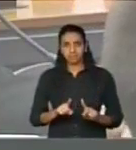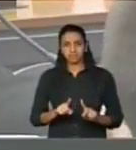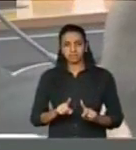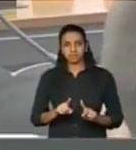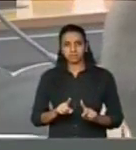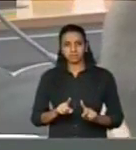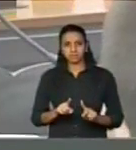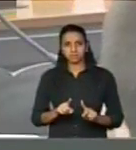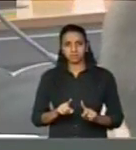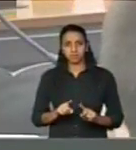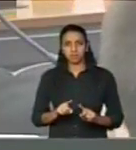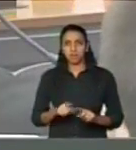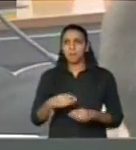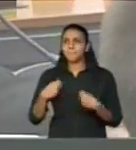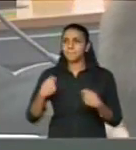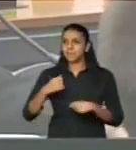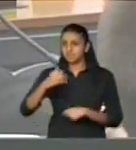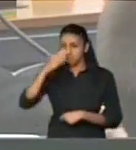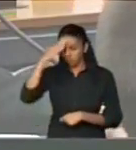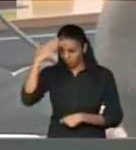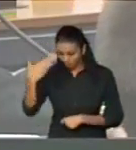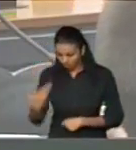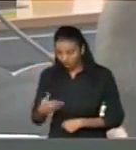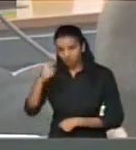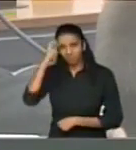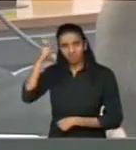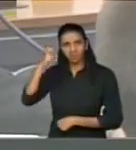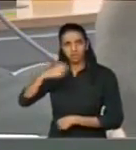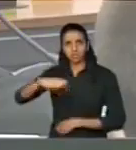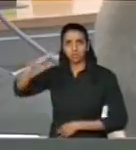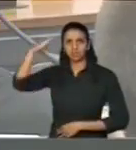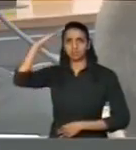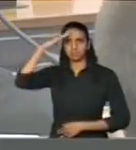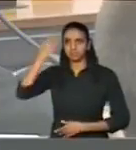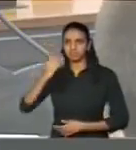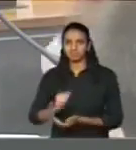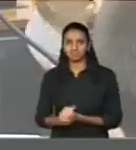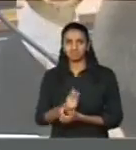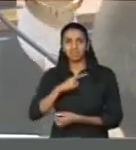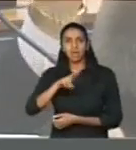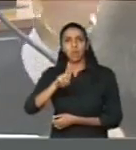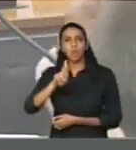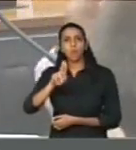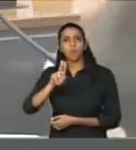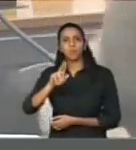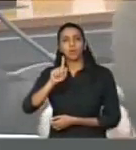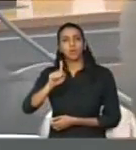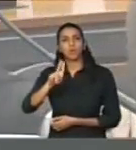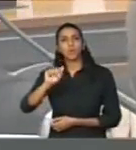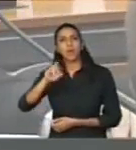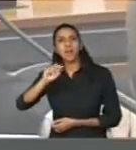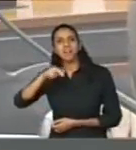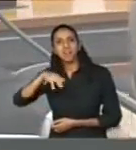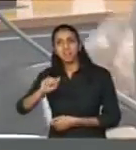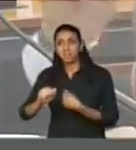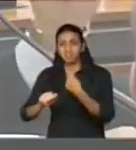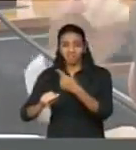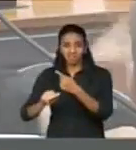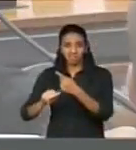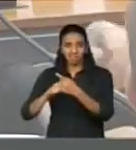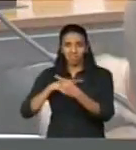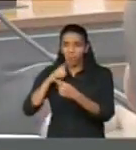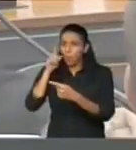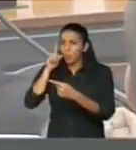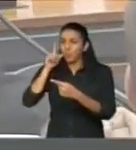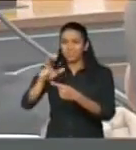a inteligência do Exército. Lá está o Guarani, que é uma das conquistas do Exército e que